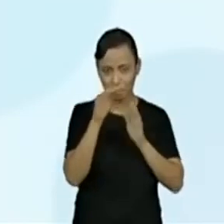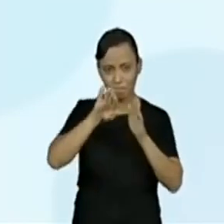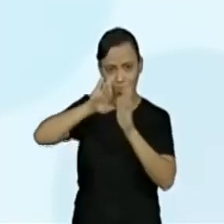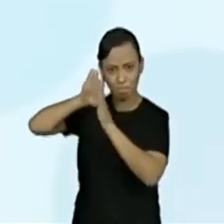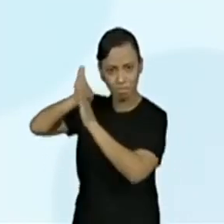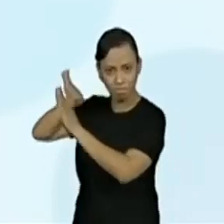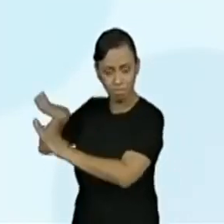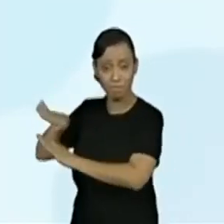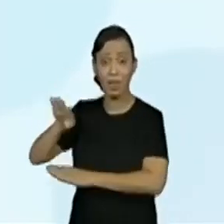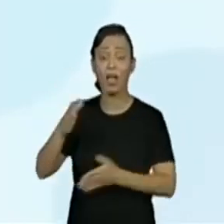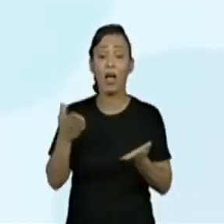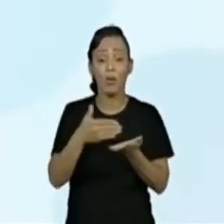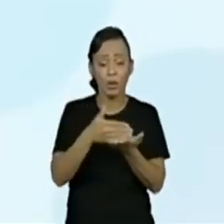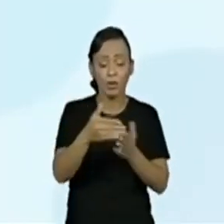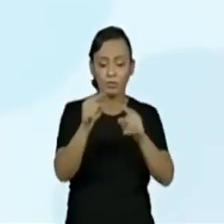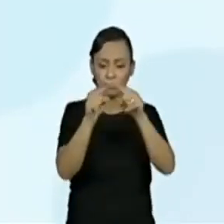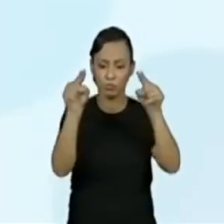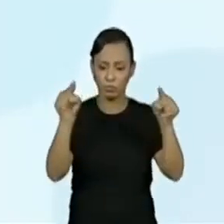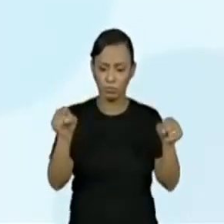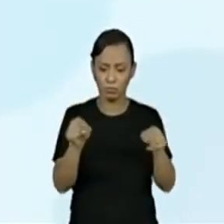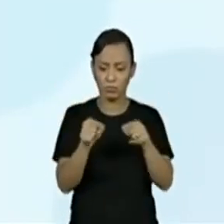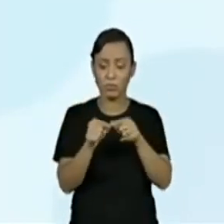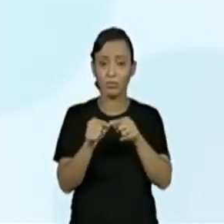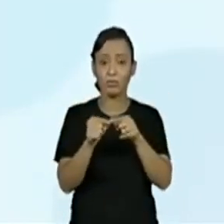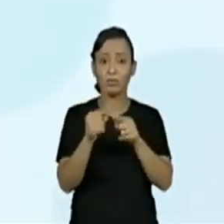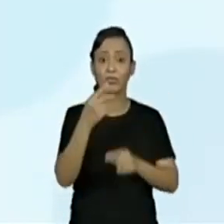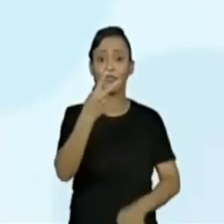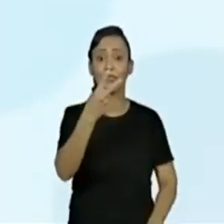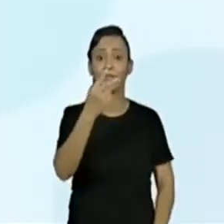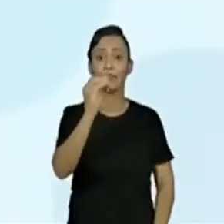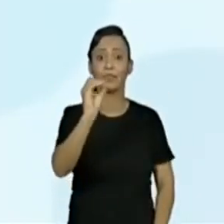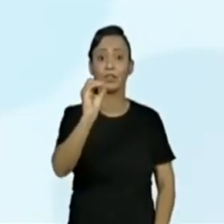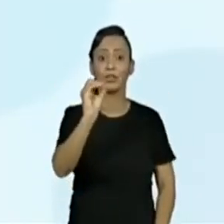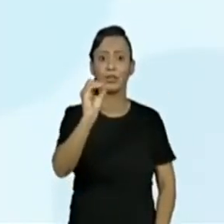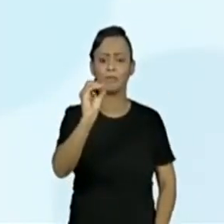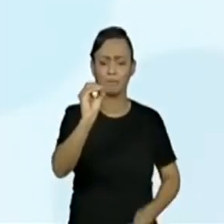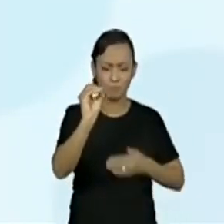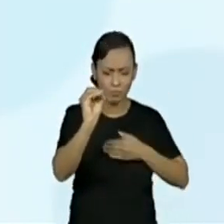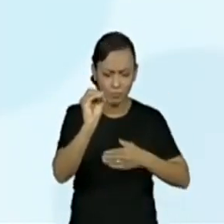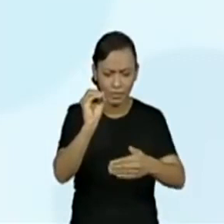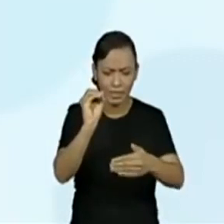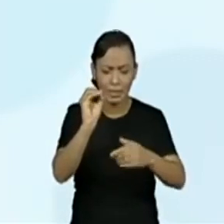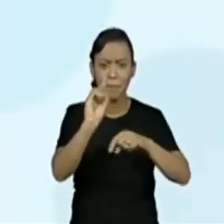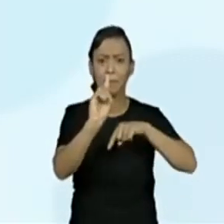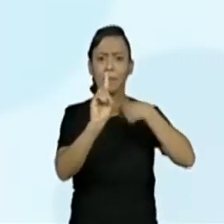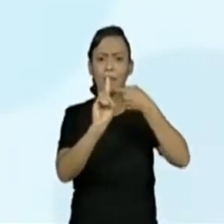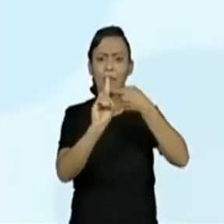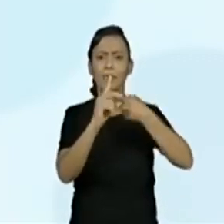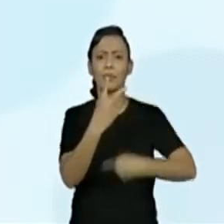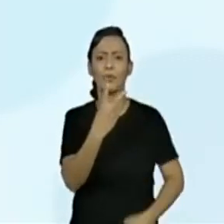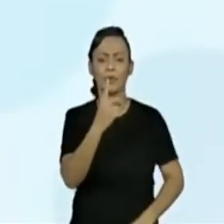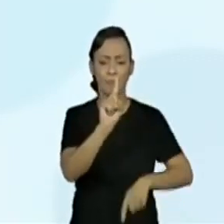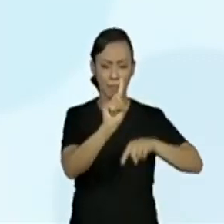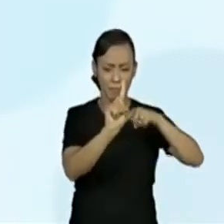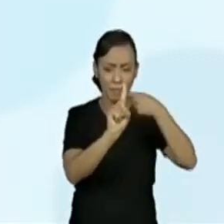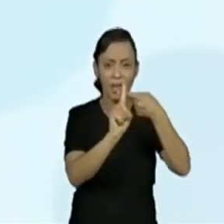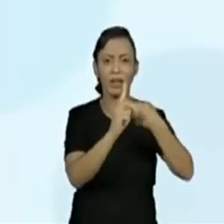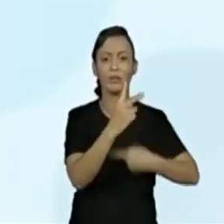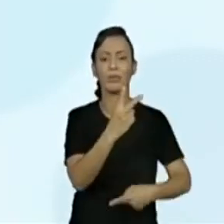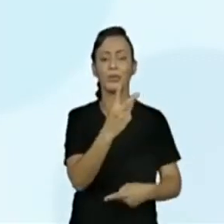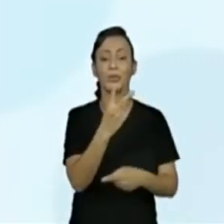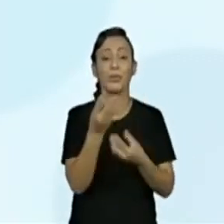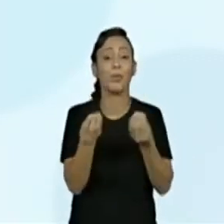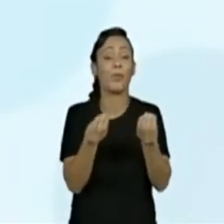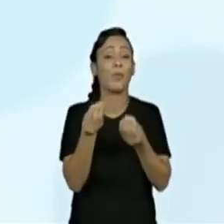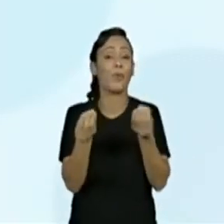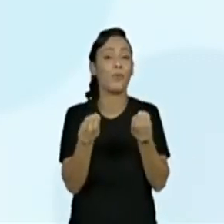20. E quantos números nós vamos registrar aí? Bom, nós vamos registrar os próximos que foram falados